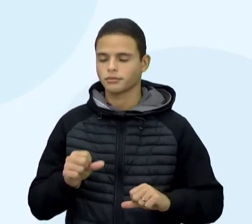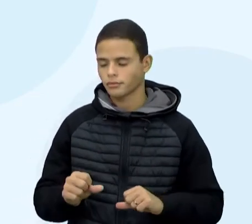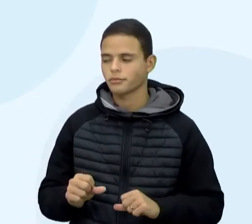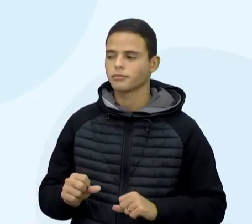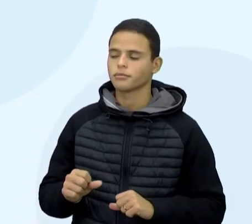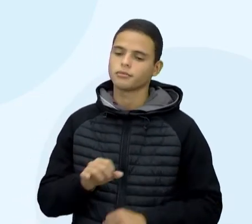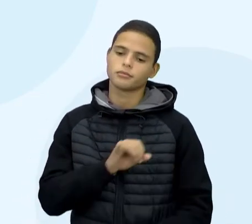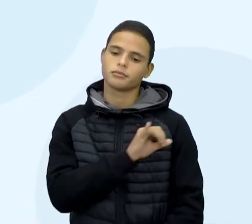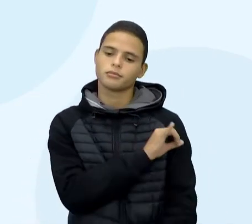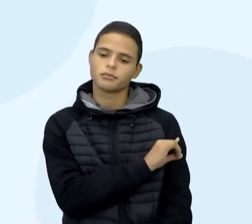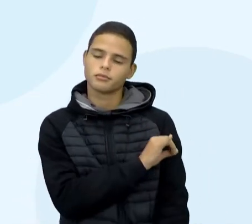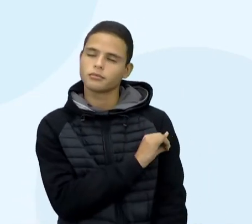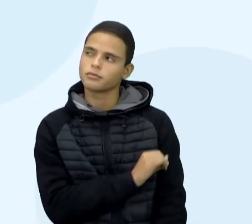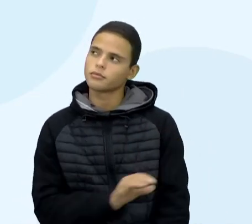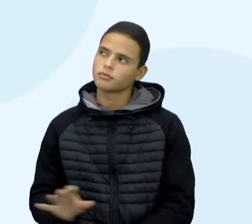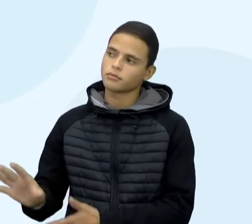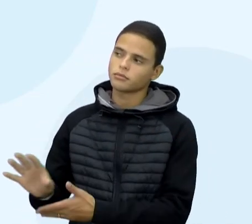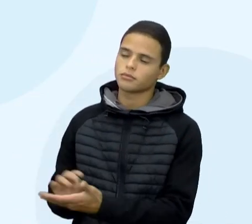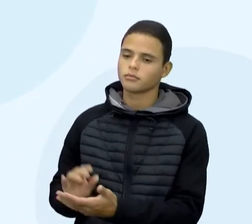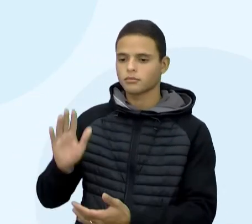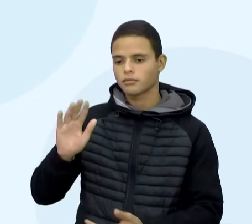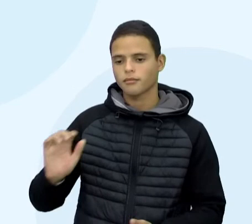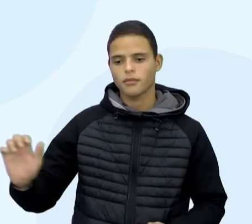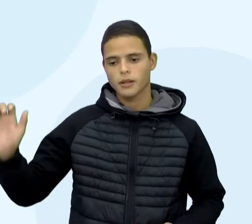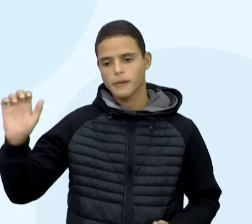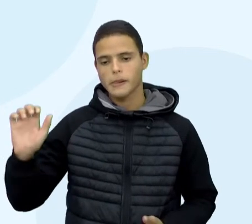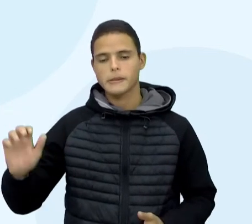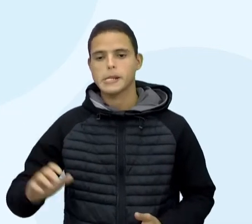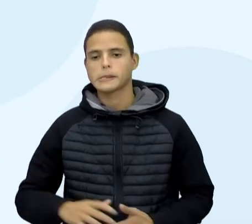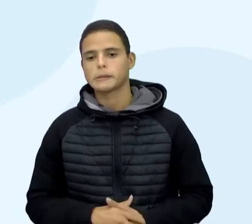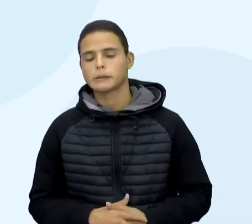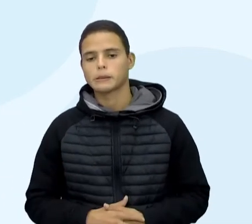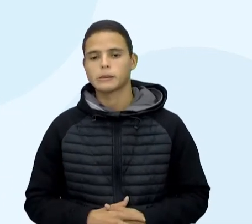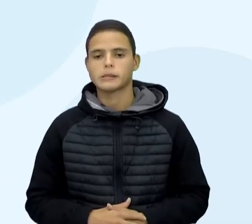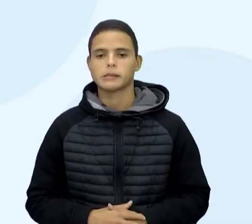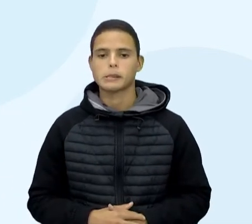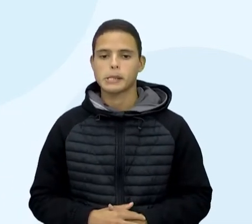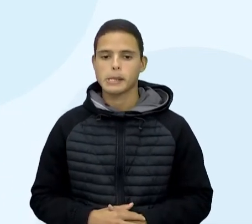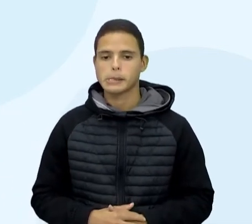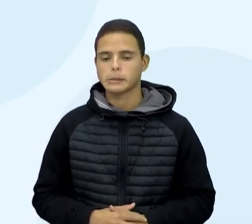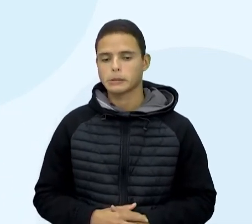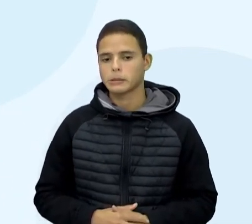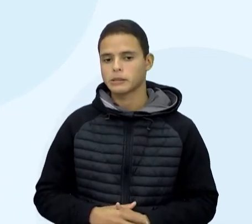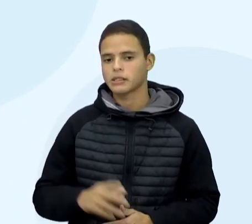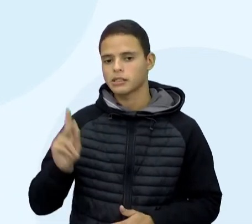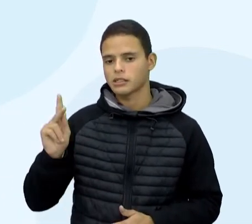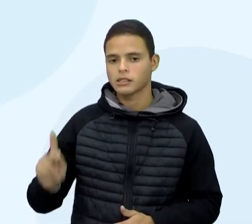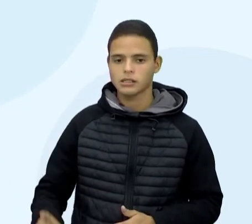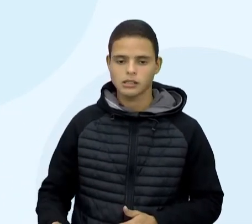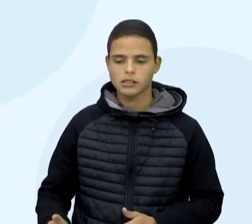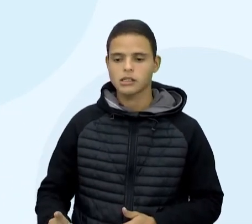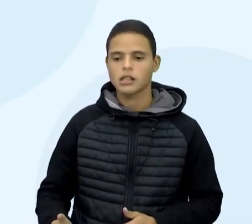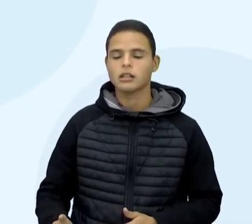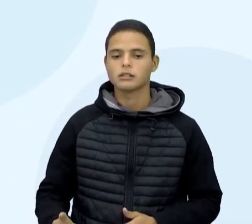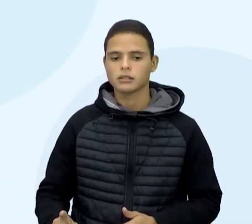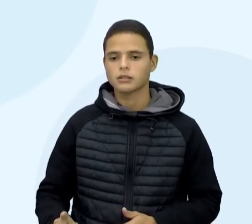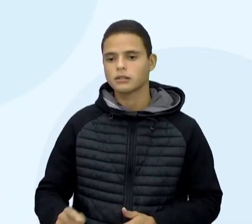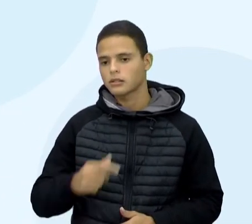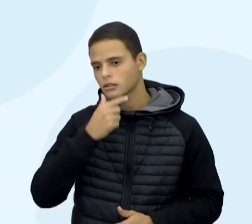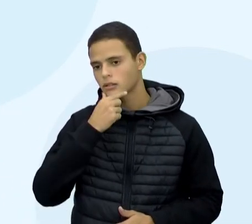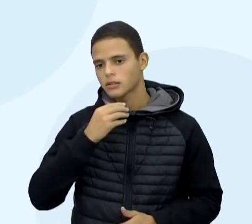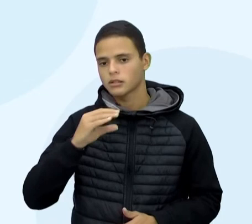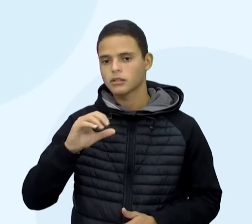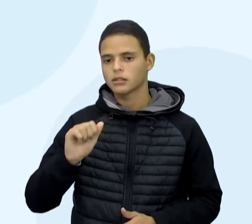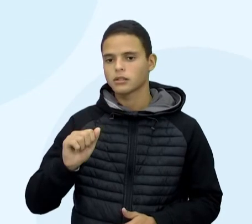né, da Bela Época, né, aos moldes europeus, né, o prefeito da cidade do Rio de Janeiro, que era o